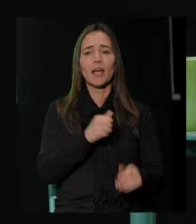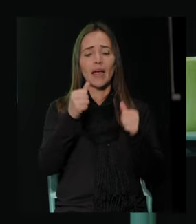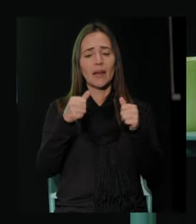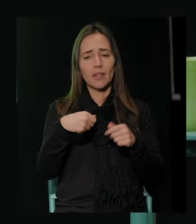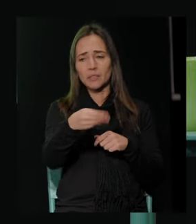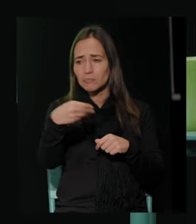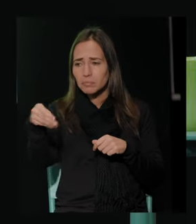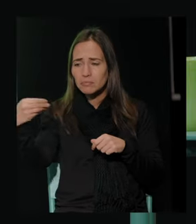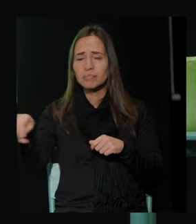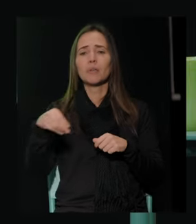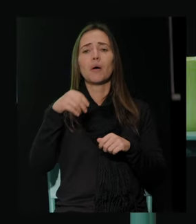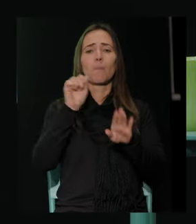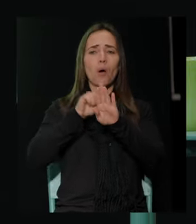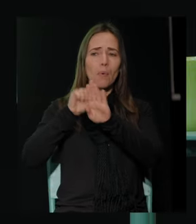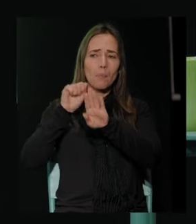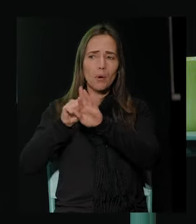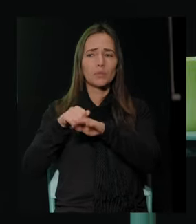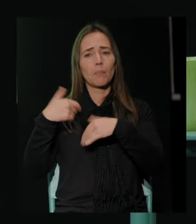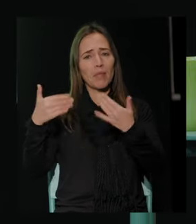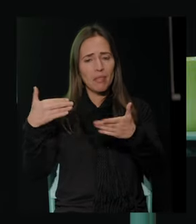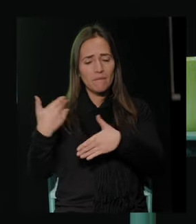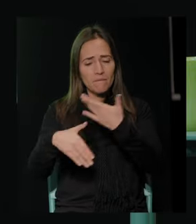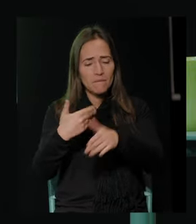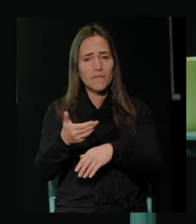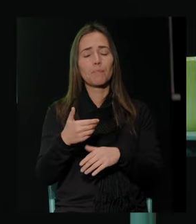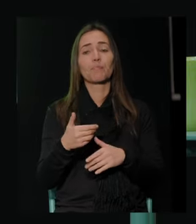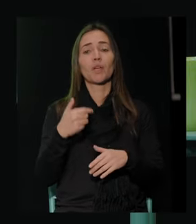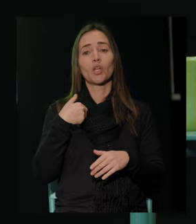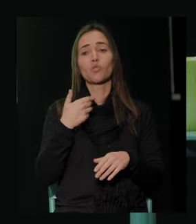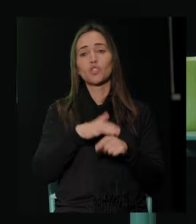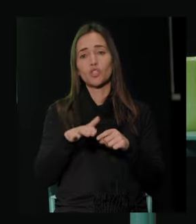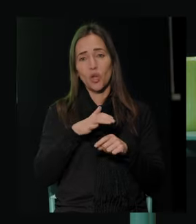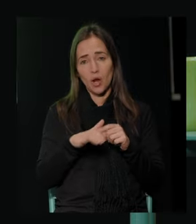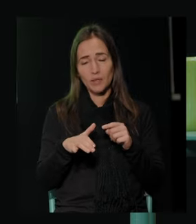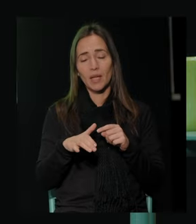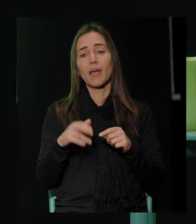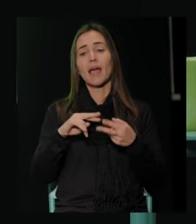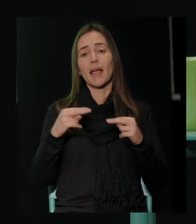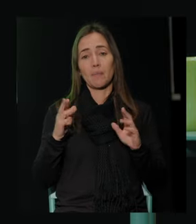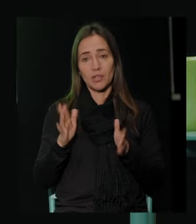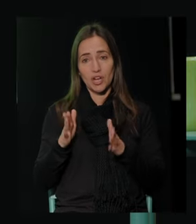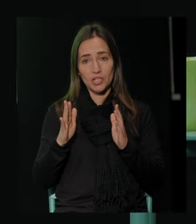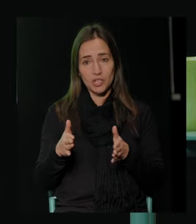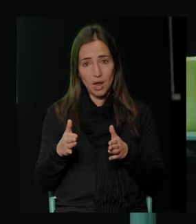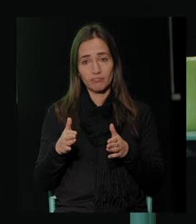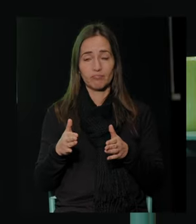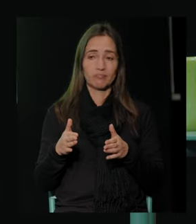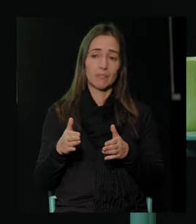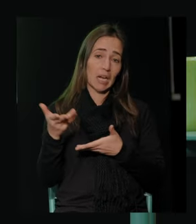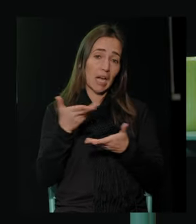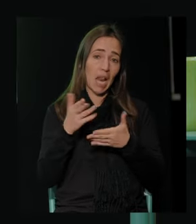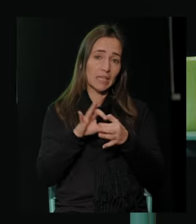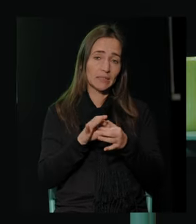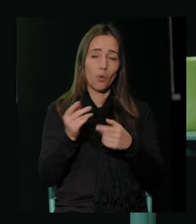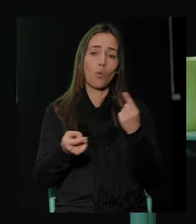fui bater às portas para criar essa dinâmica. A minha sorte foi a Câmara Municipal já ter alguma relação estabelecida com